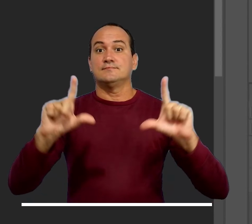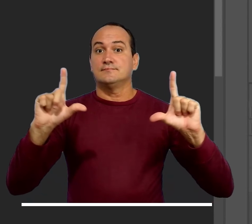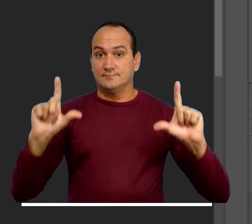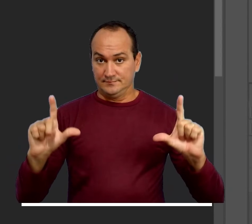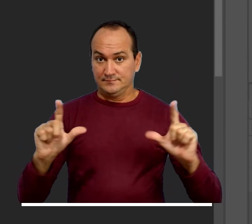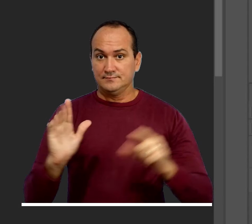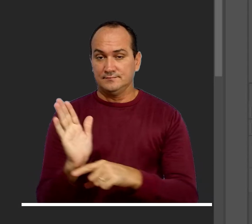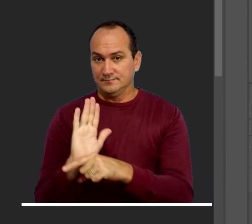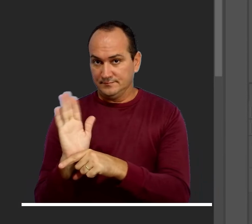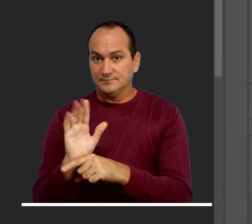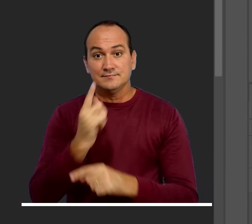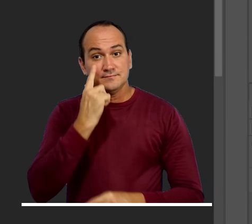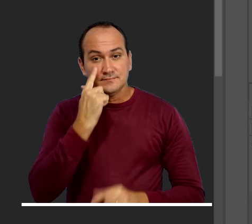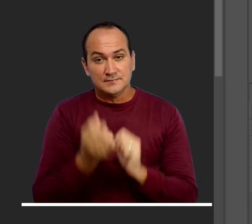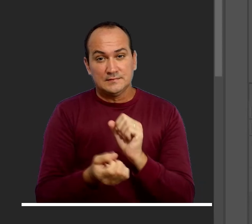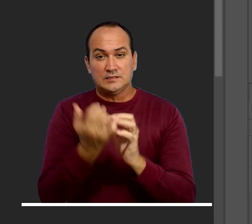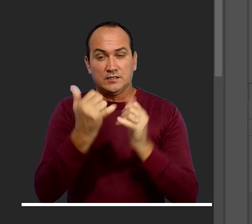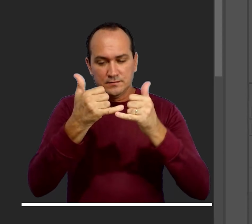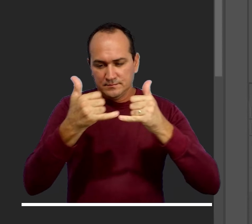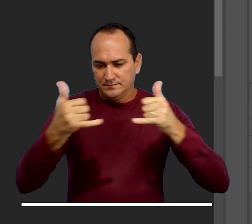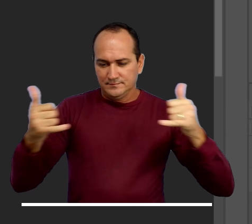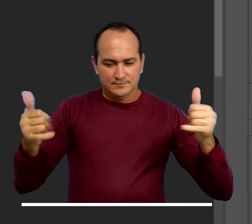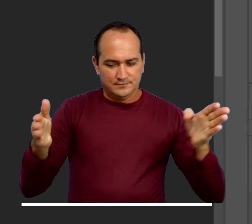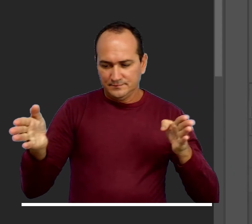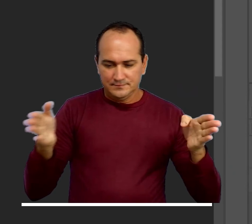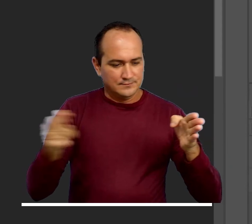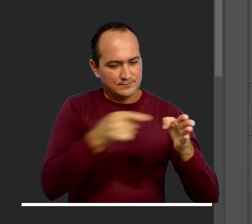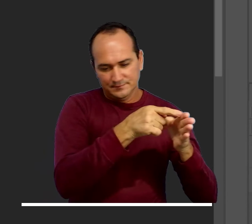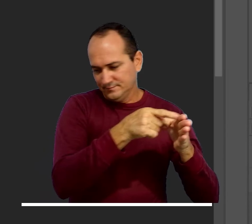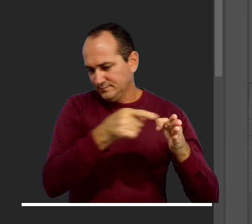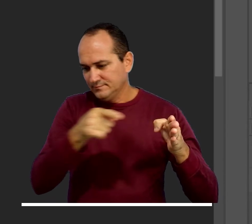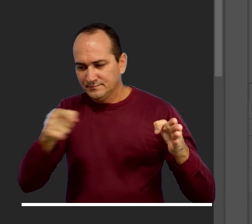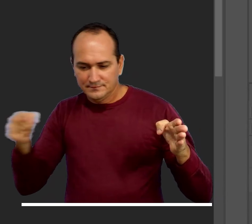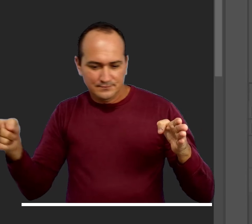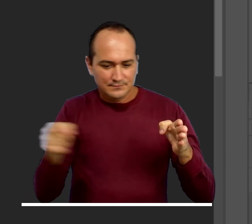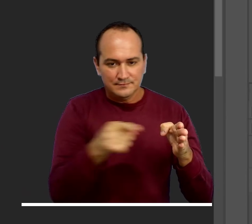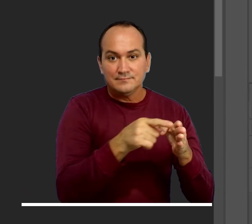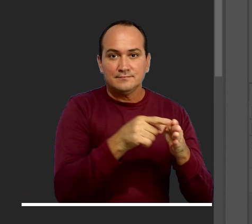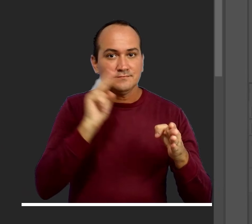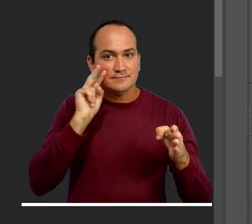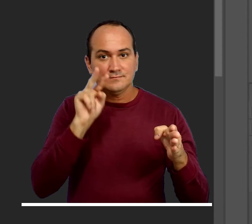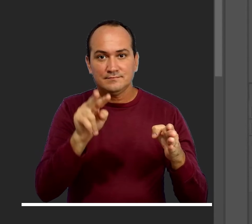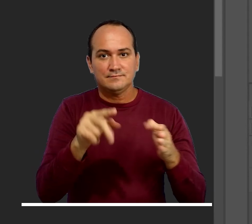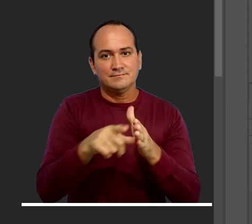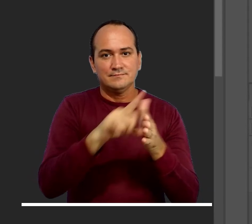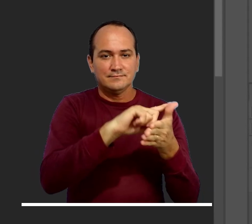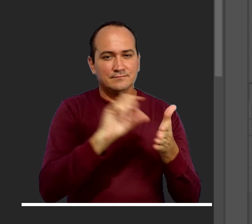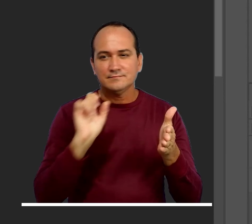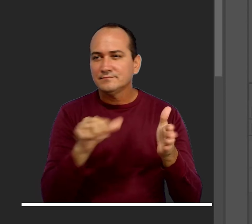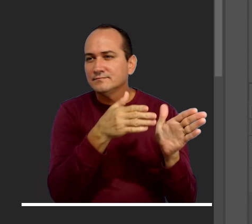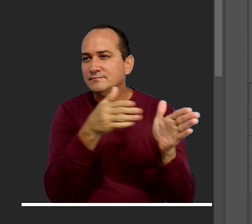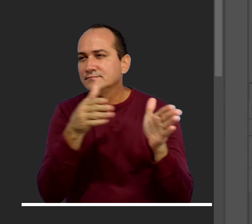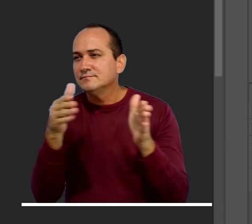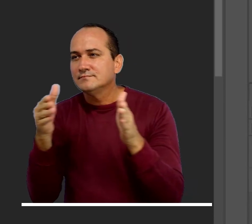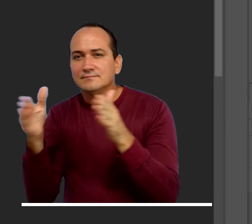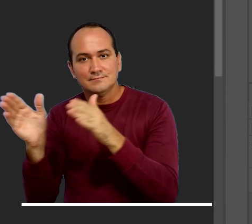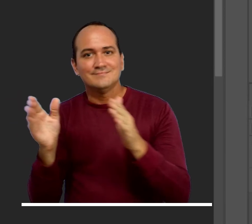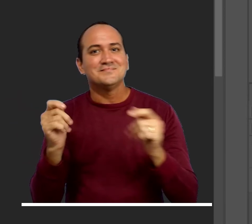no Photoshop, ele cria um timeline, né? Uma linha do tempo aqui, onde eu posso visualizar aqui, dar um preview, né, da minha imagem